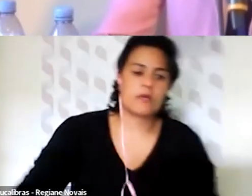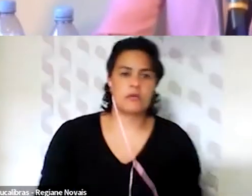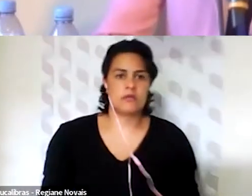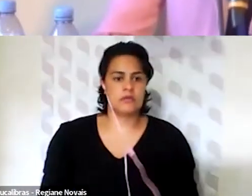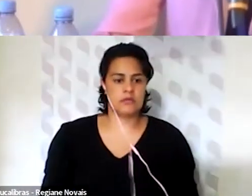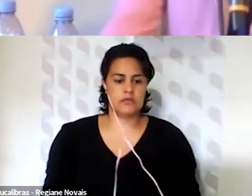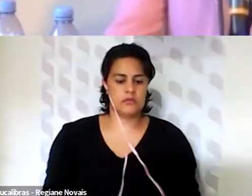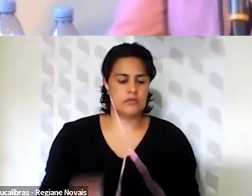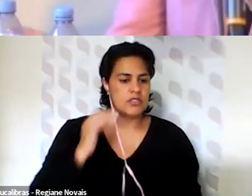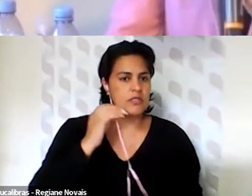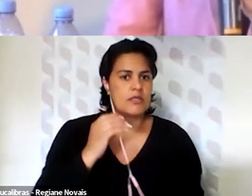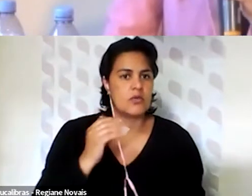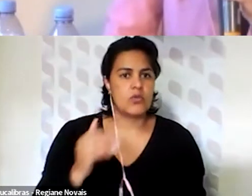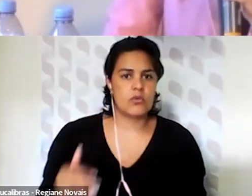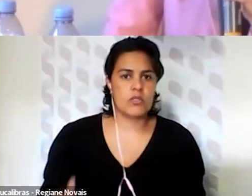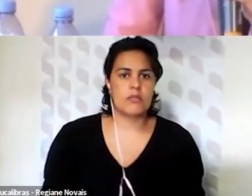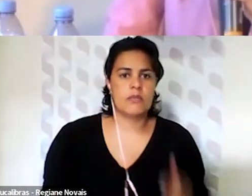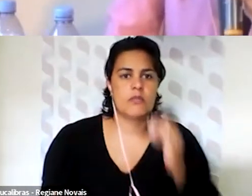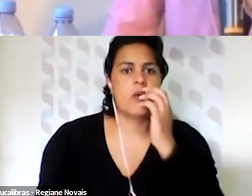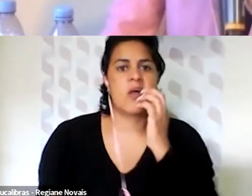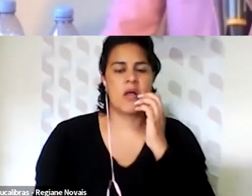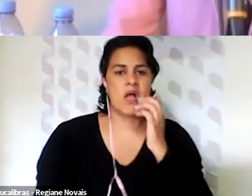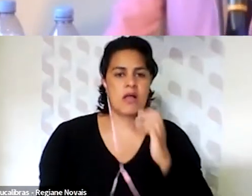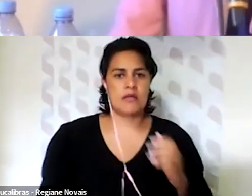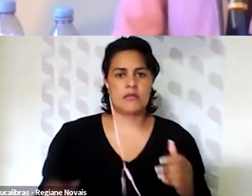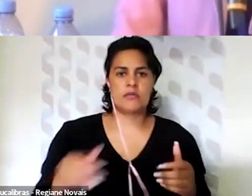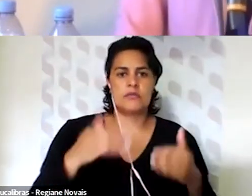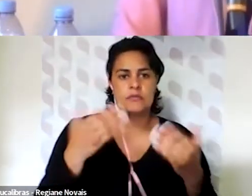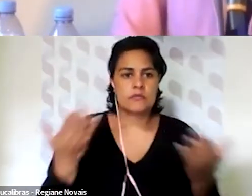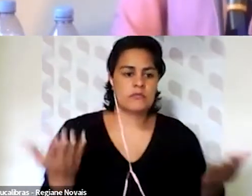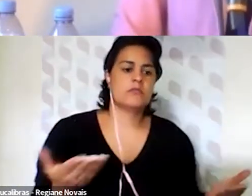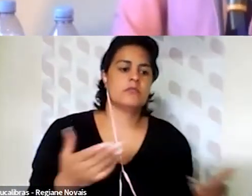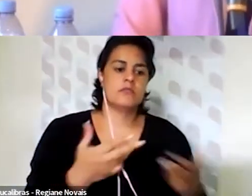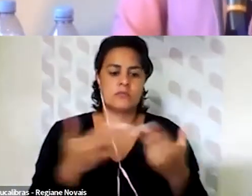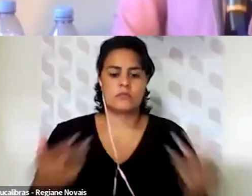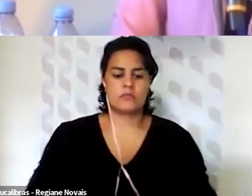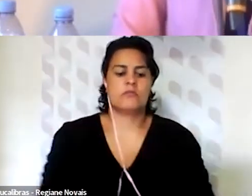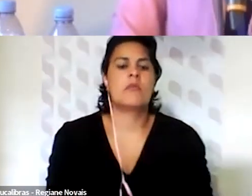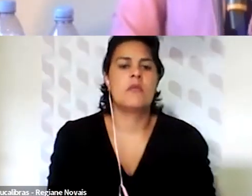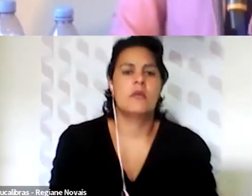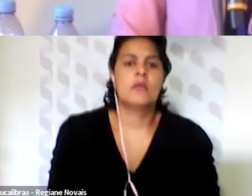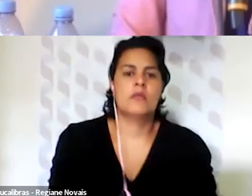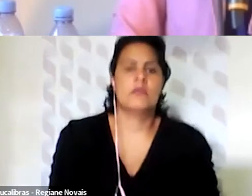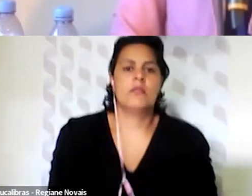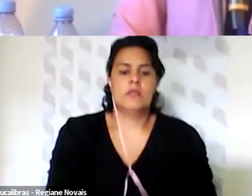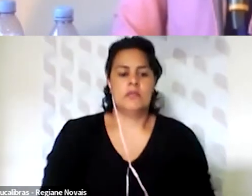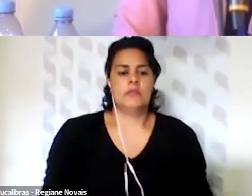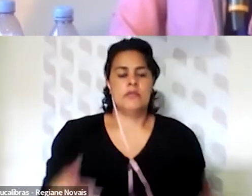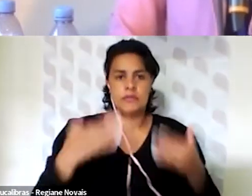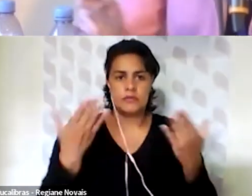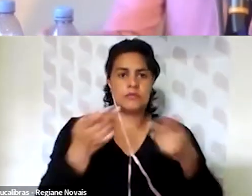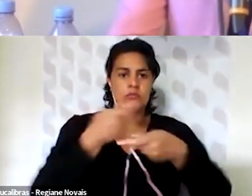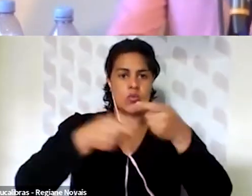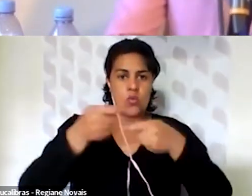indo em contra das ações com, notamente, o comércio que está